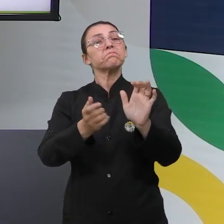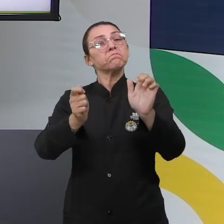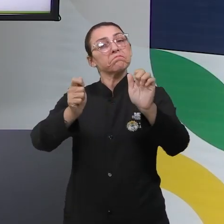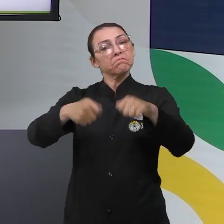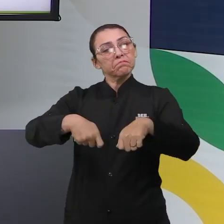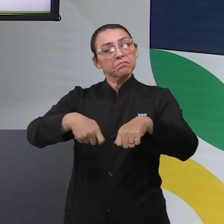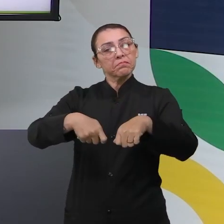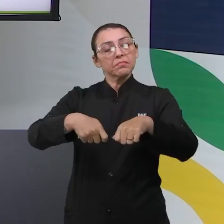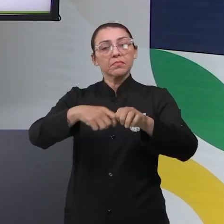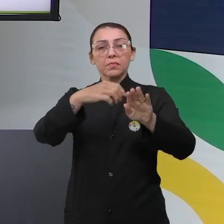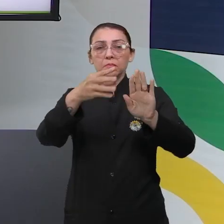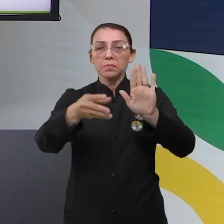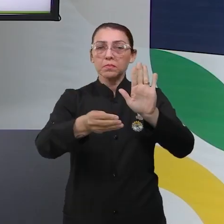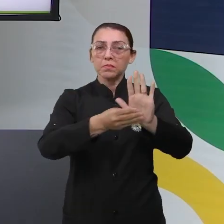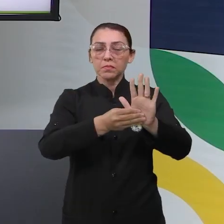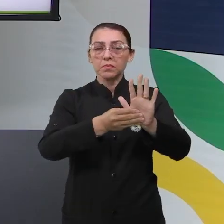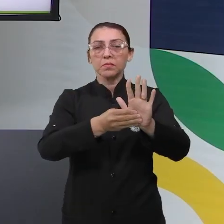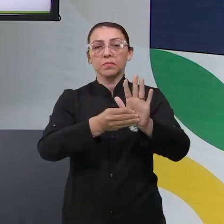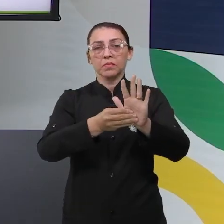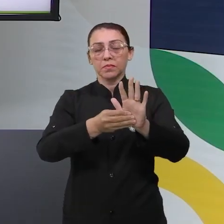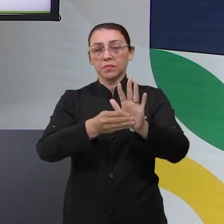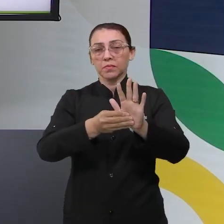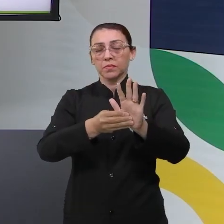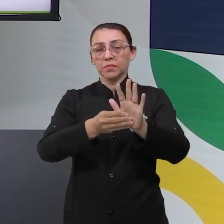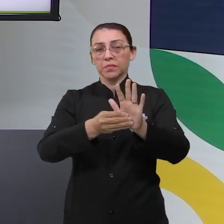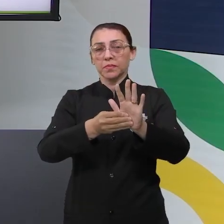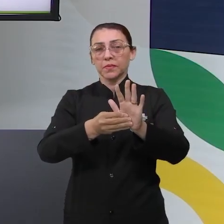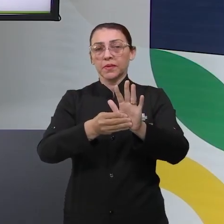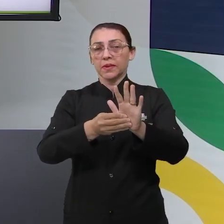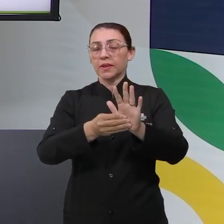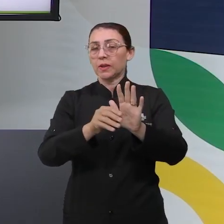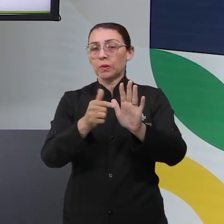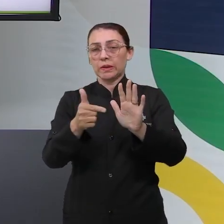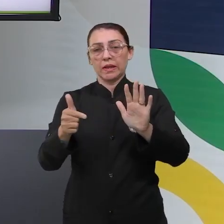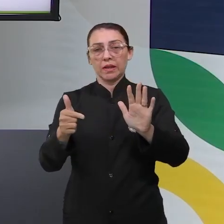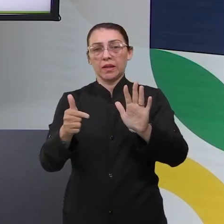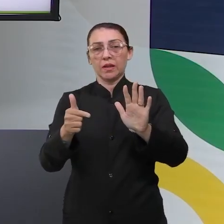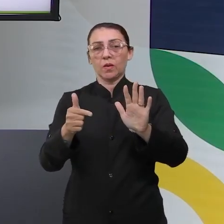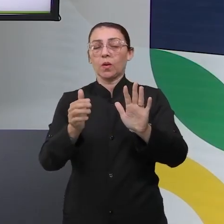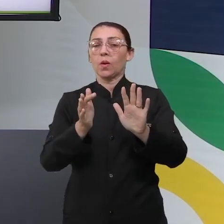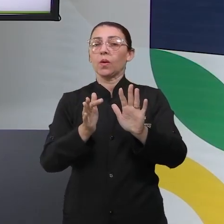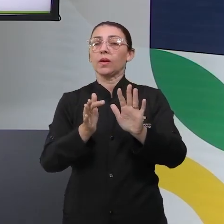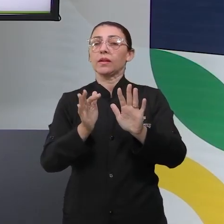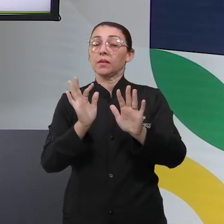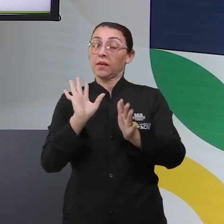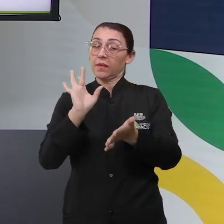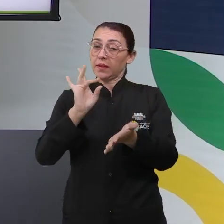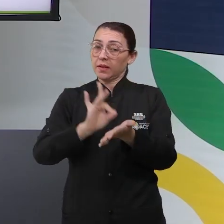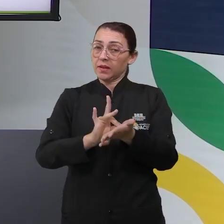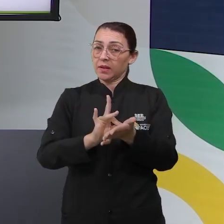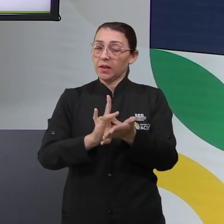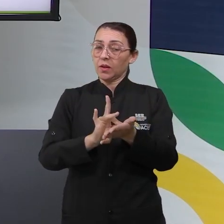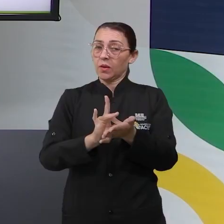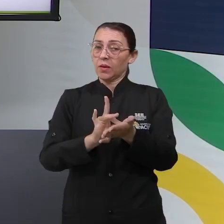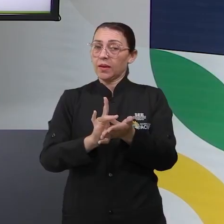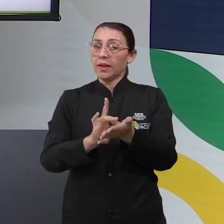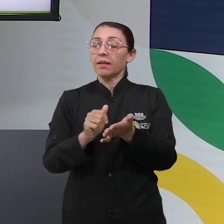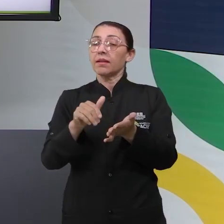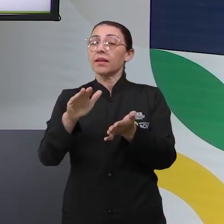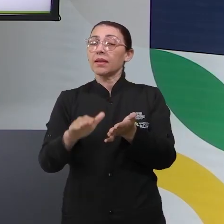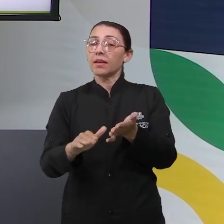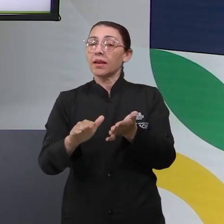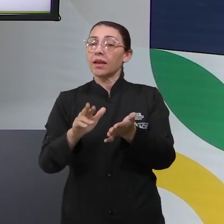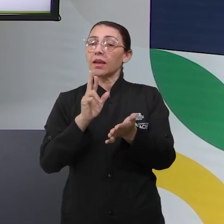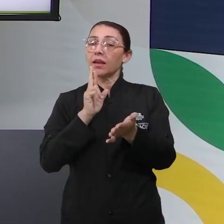possível. Você não vai colocar lá algo que seja tão inexistente ou tão longe da realidade. E quem pode resolver